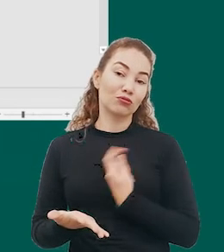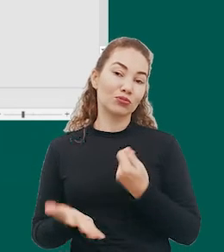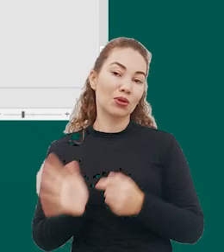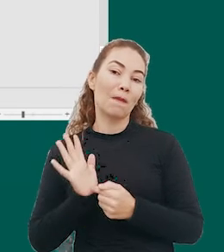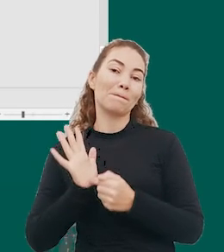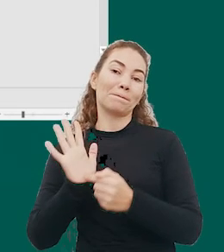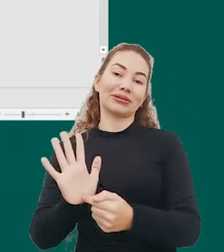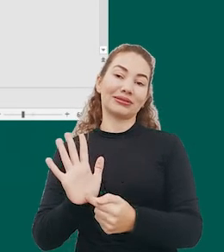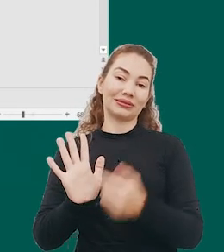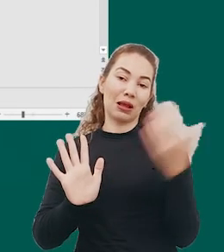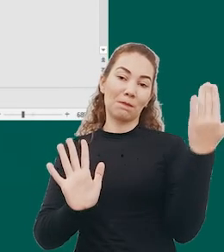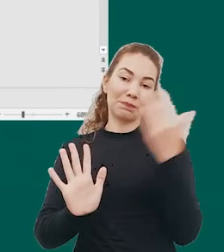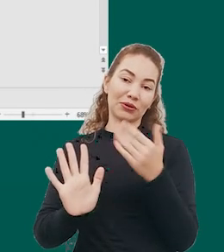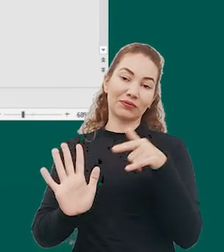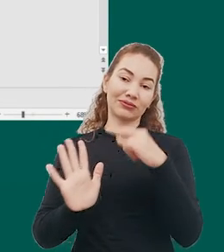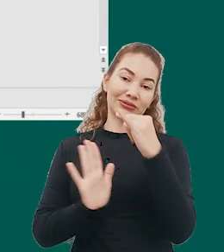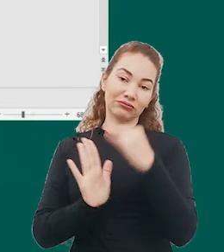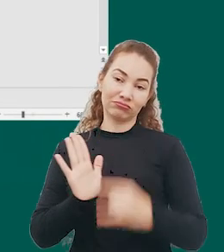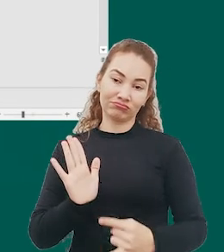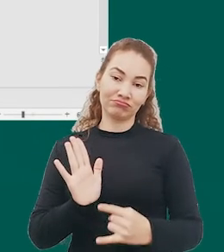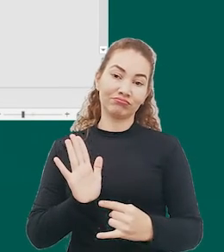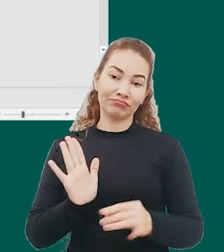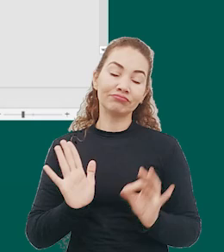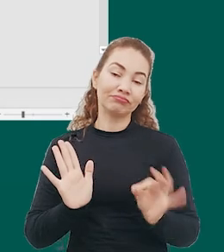esse documento, certo?